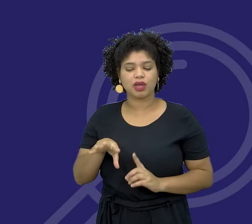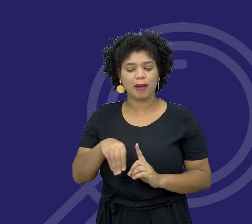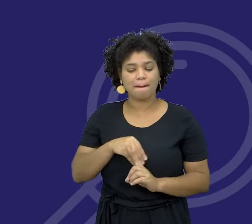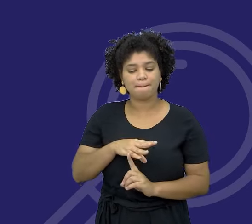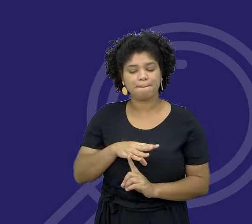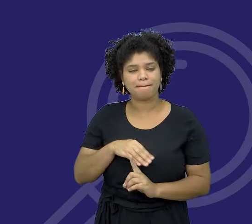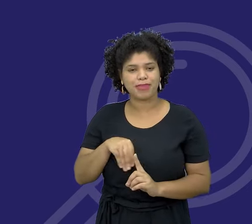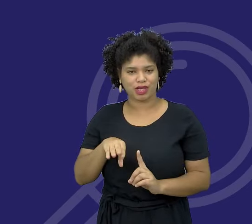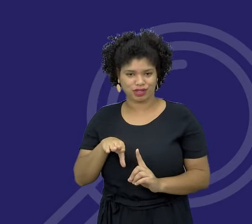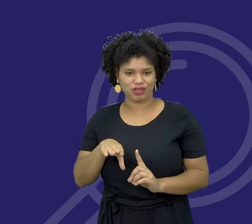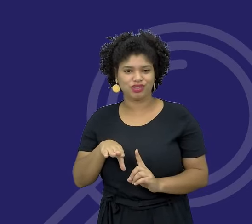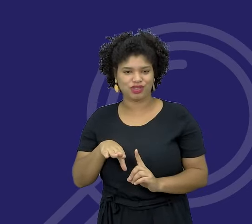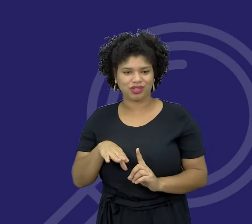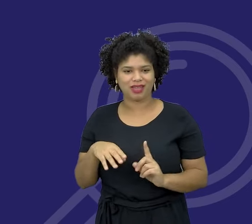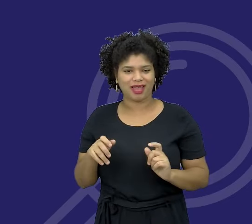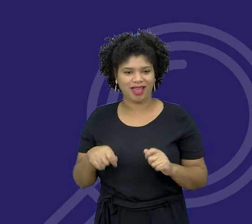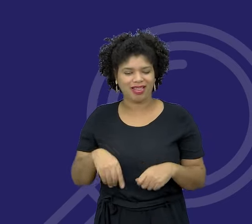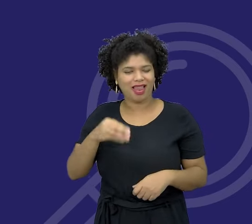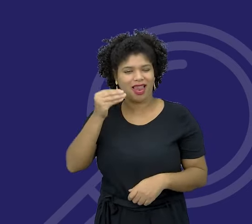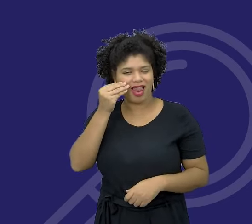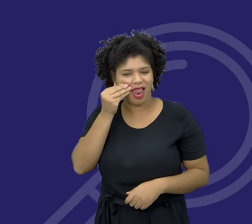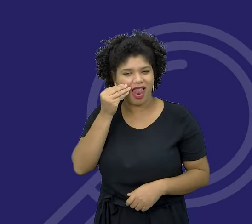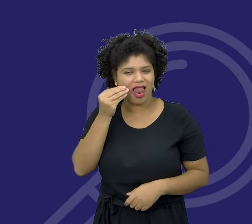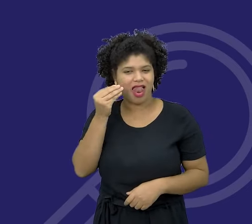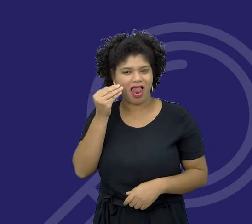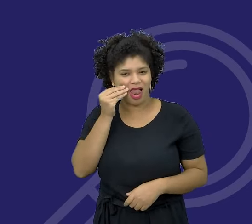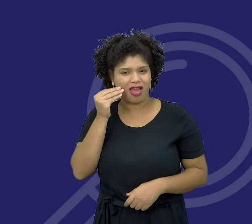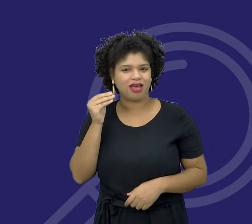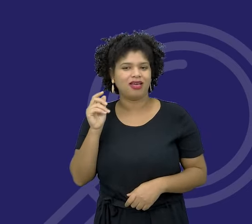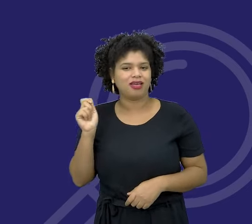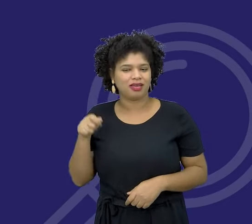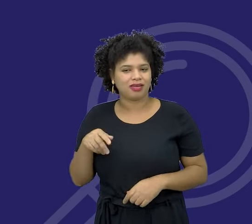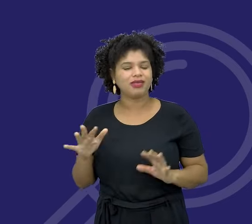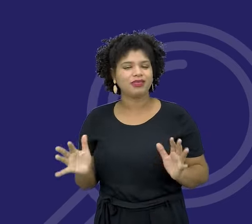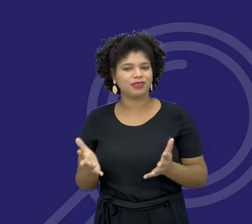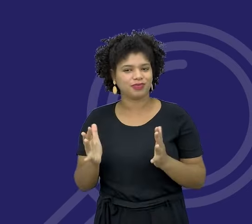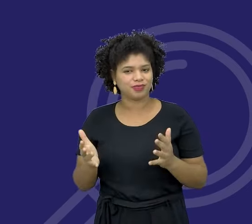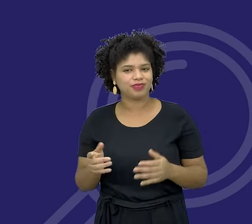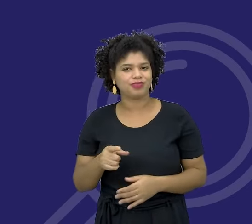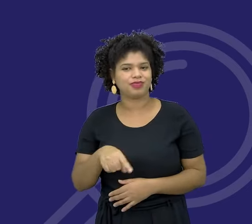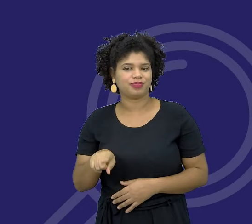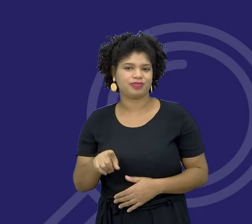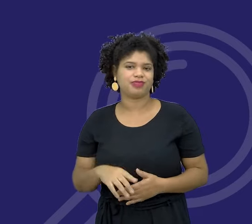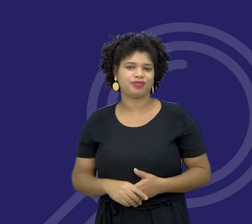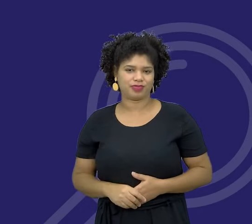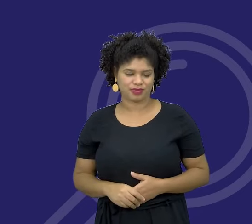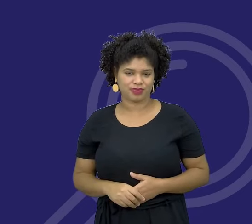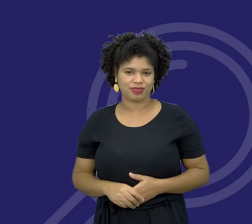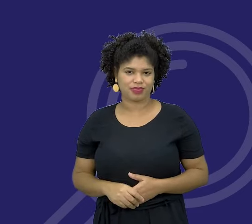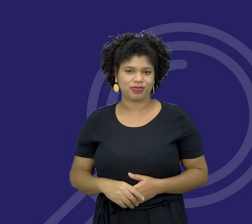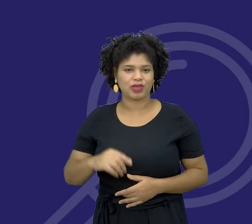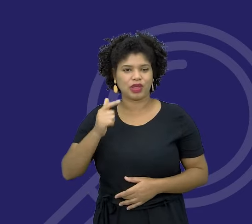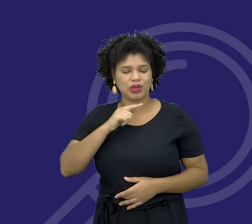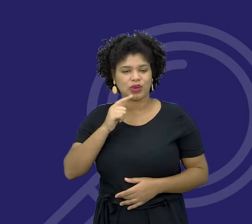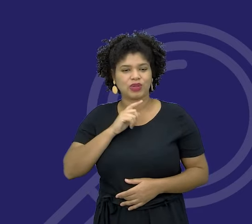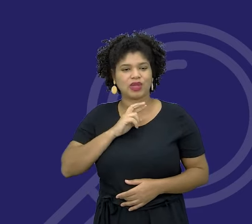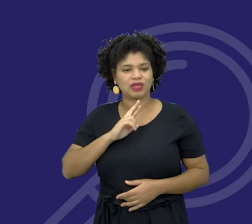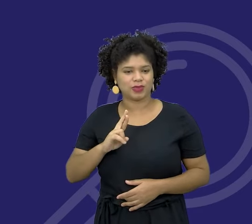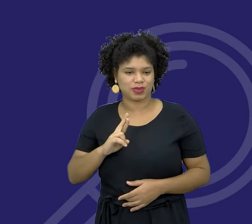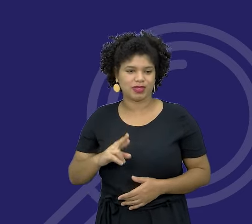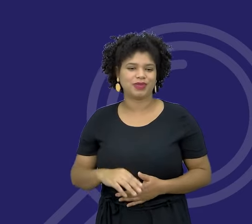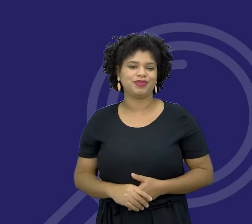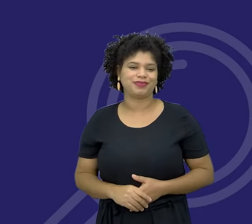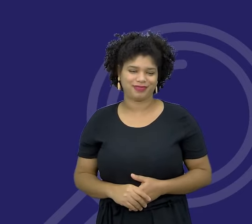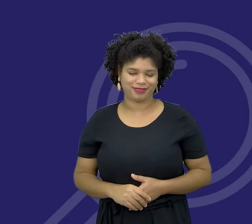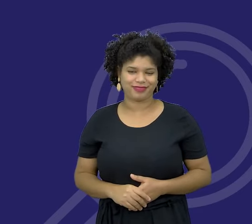mediação dessa tentativa, você jogue boas perguntas para que eles consigam responder aquele